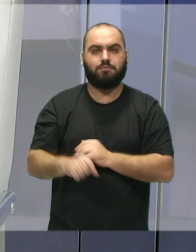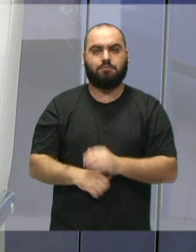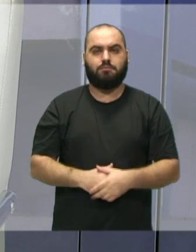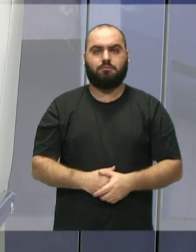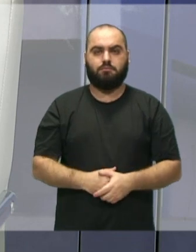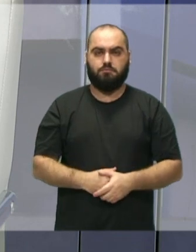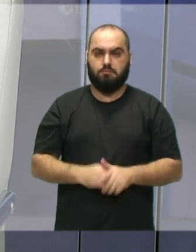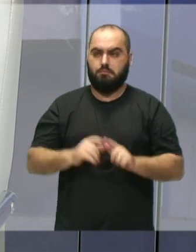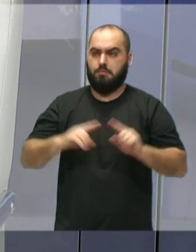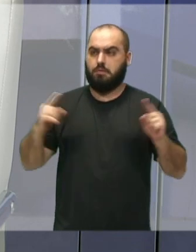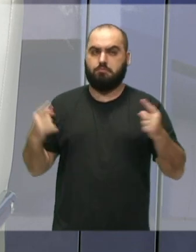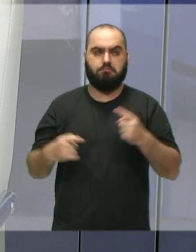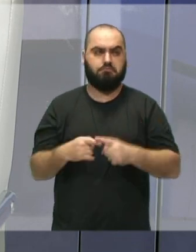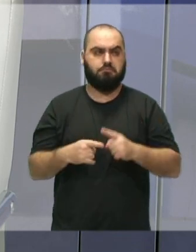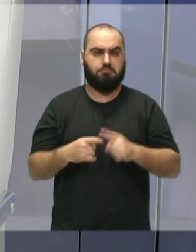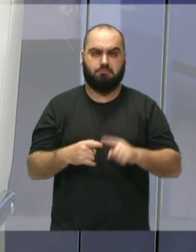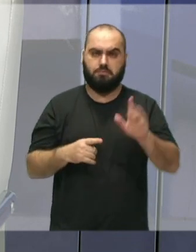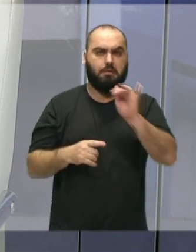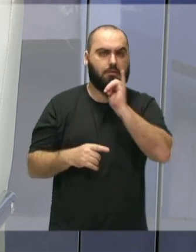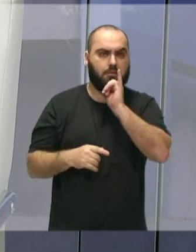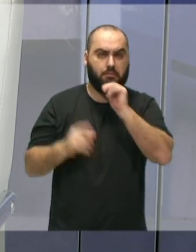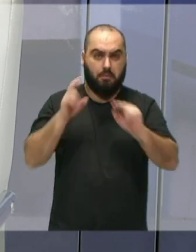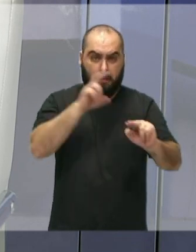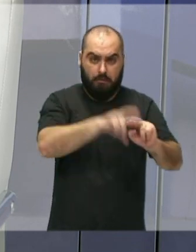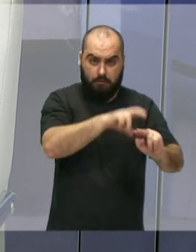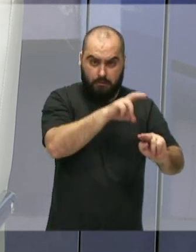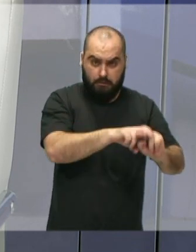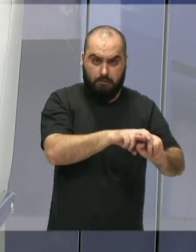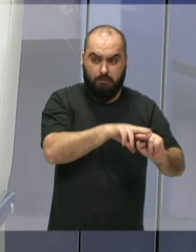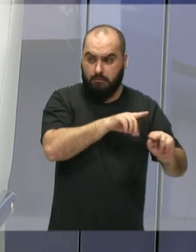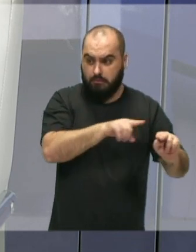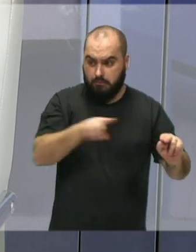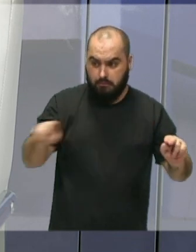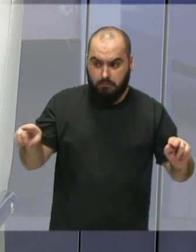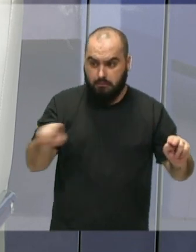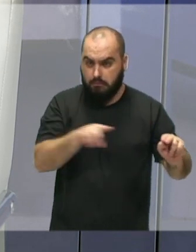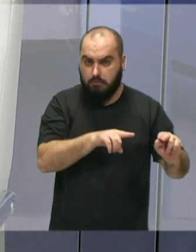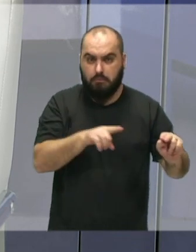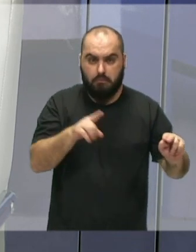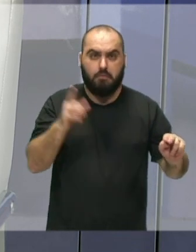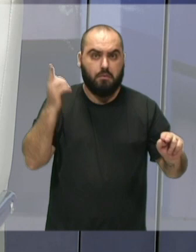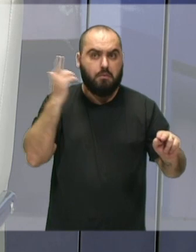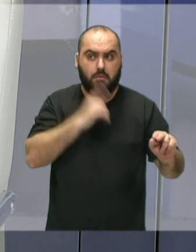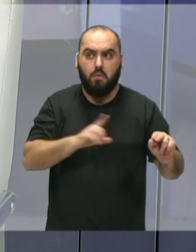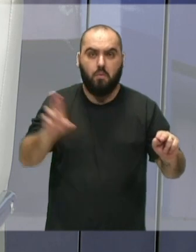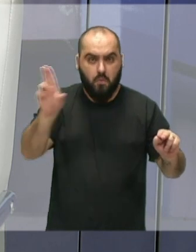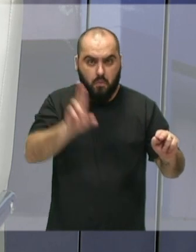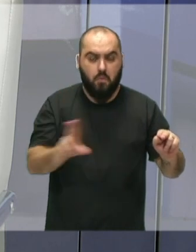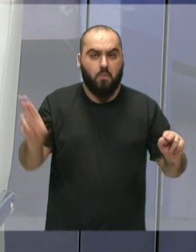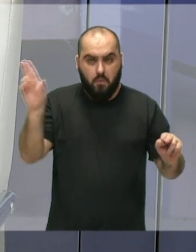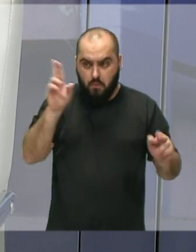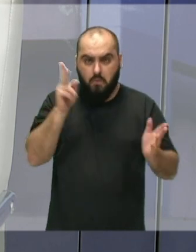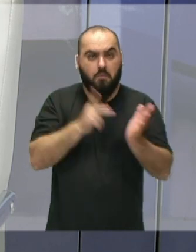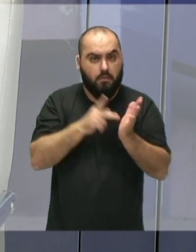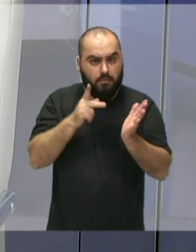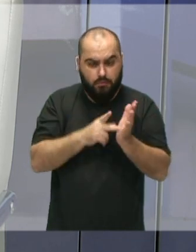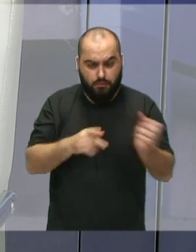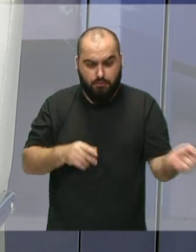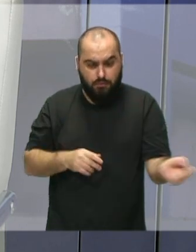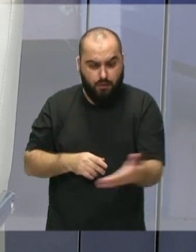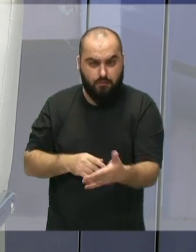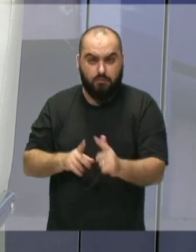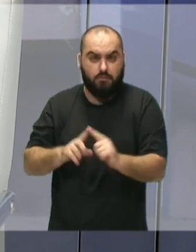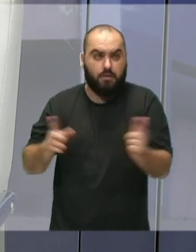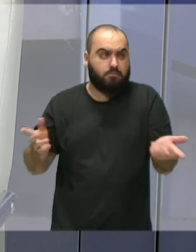por quê. Por exemplo, as cadeiras, elas estavam para uso, elas eram novas. Mas,